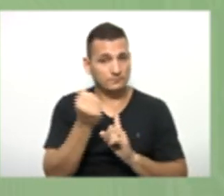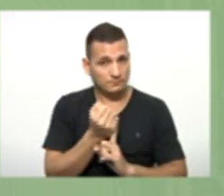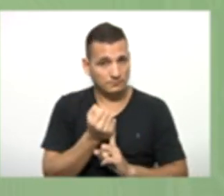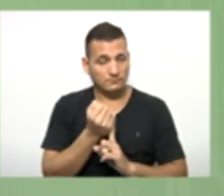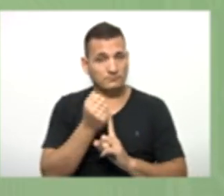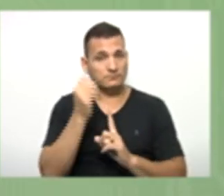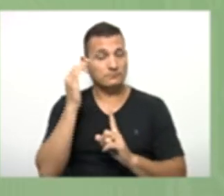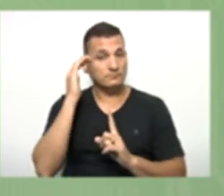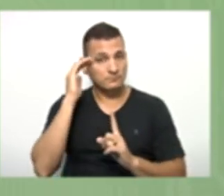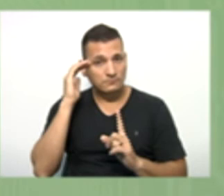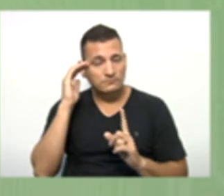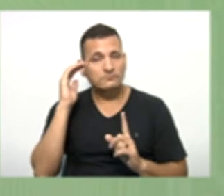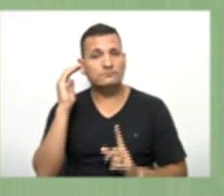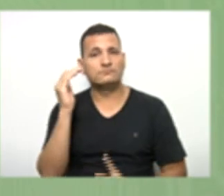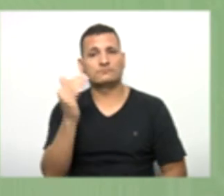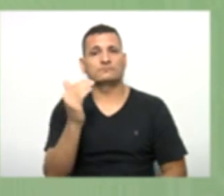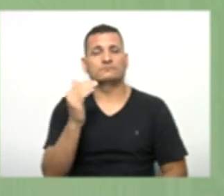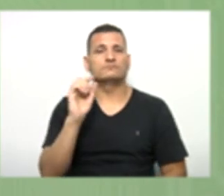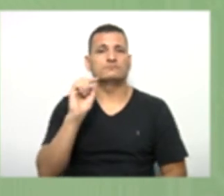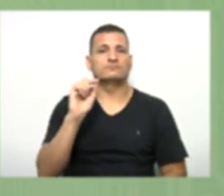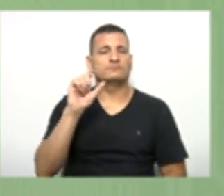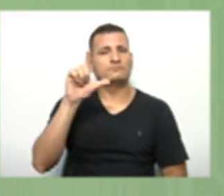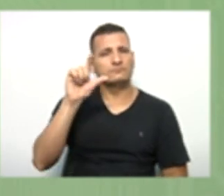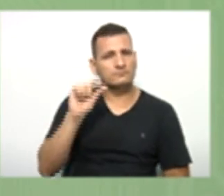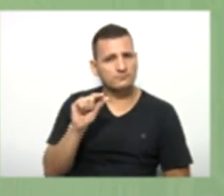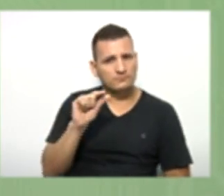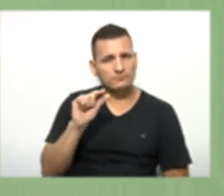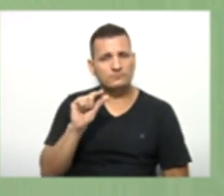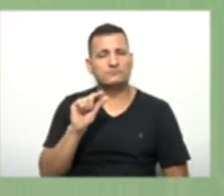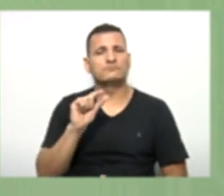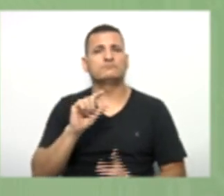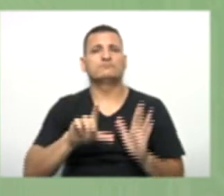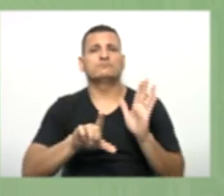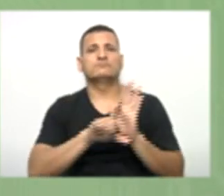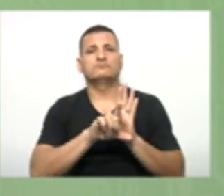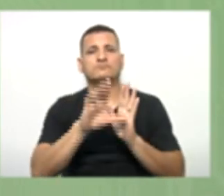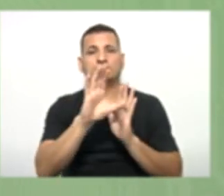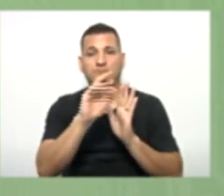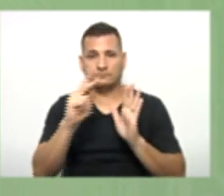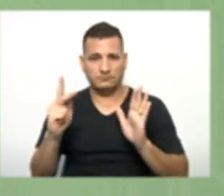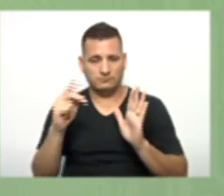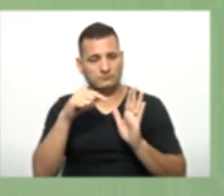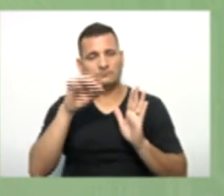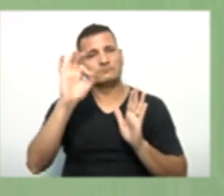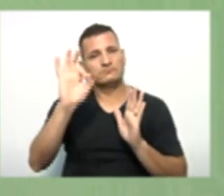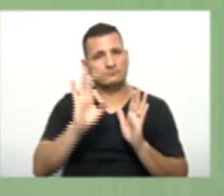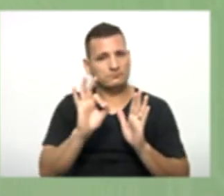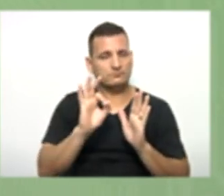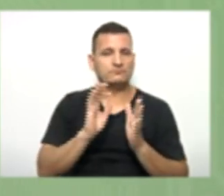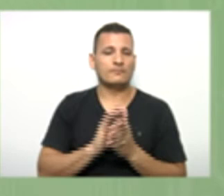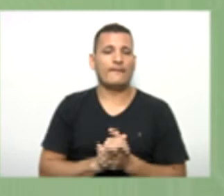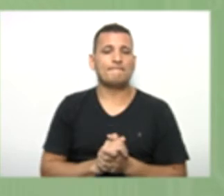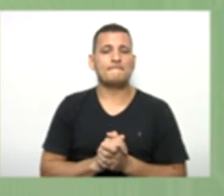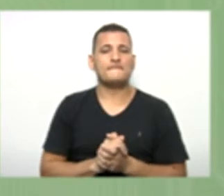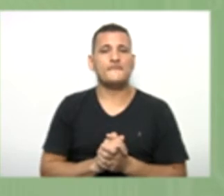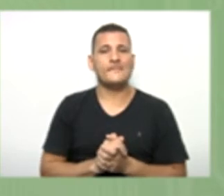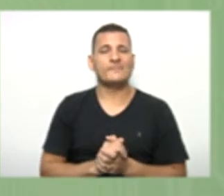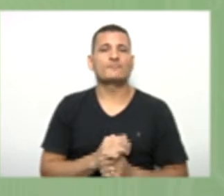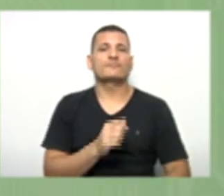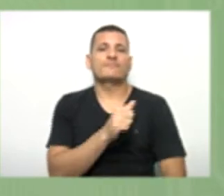os percentuais mínimos definidos na lei do cooperativismo. Muitos responderam essa, não foi, professora? Foi o